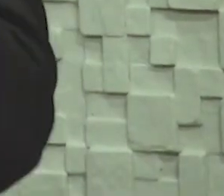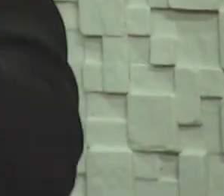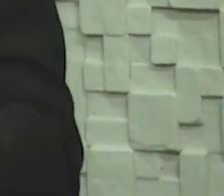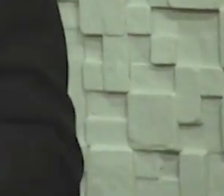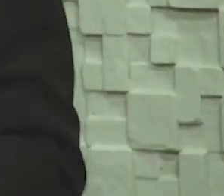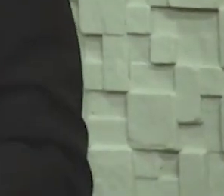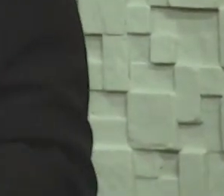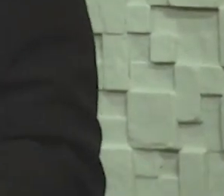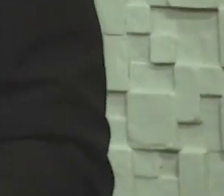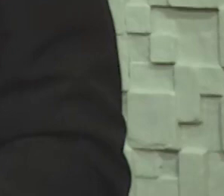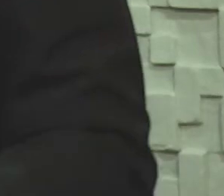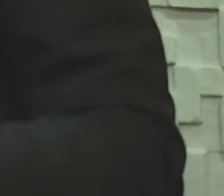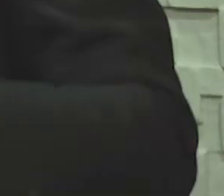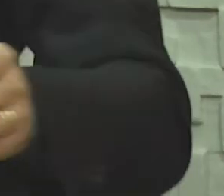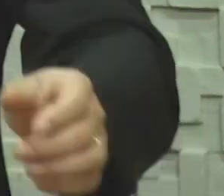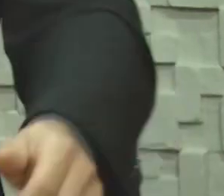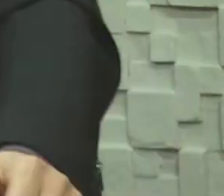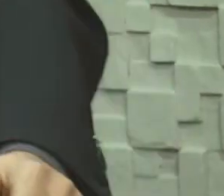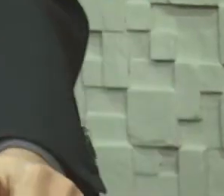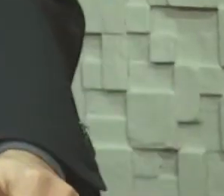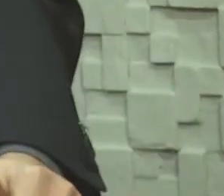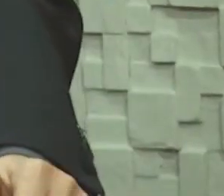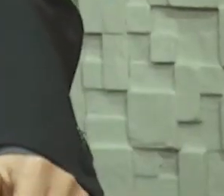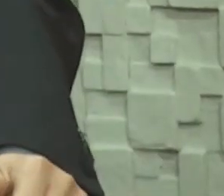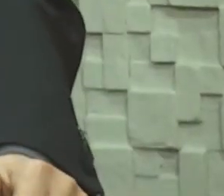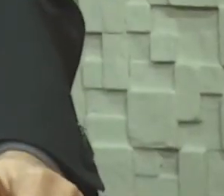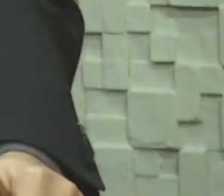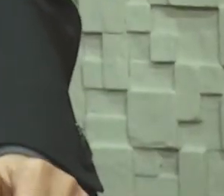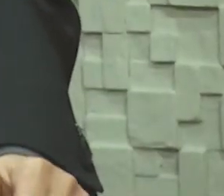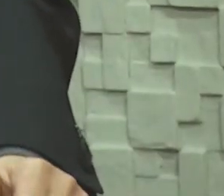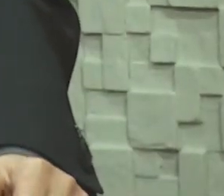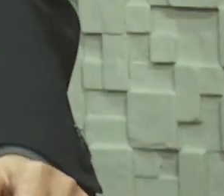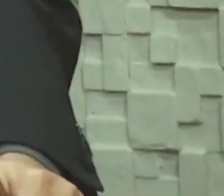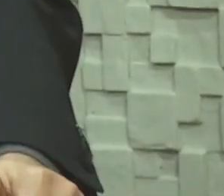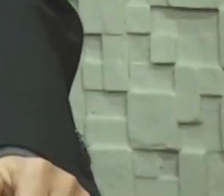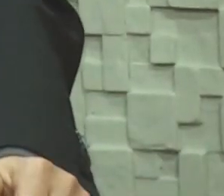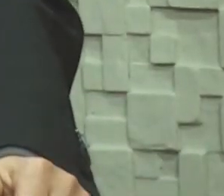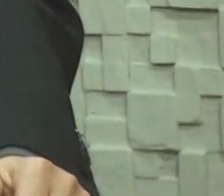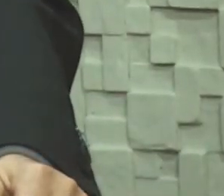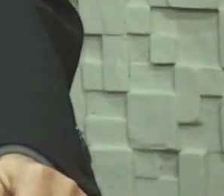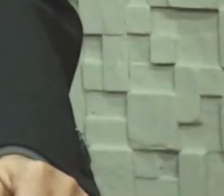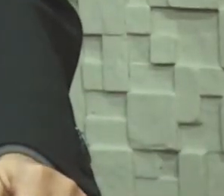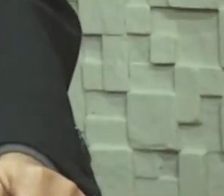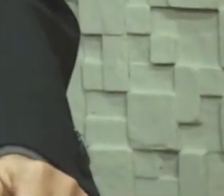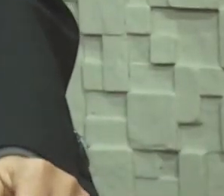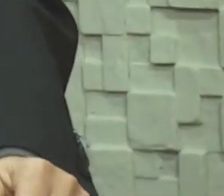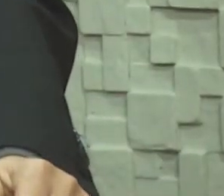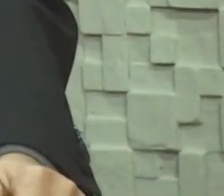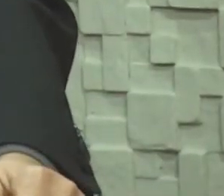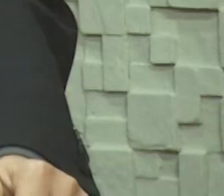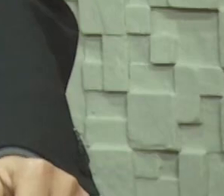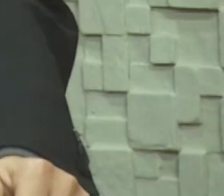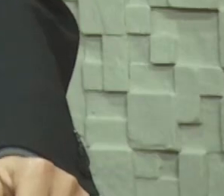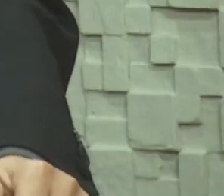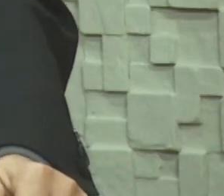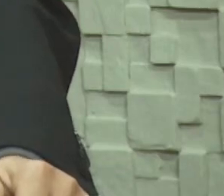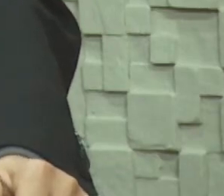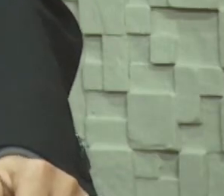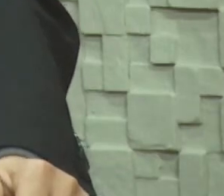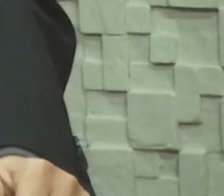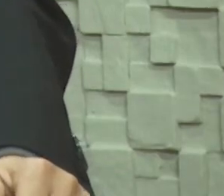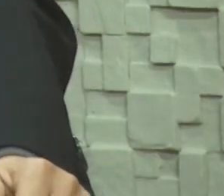né dificilmente alguém não tem um pedaço sabão em casa né um saboneto então vamos fazer a nossa parte vamos